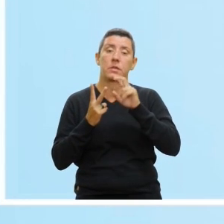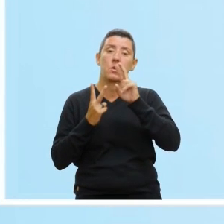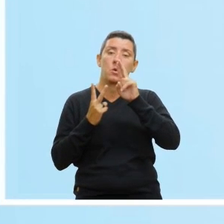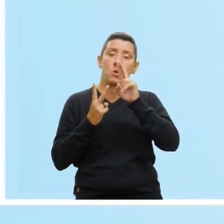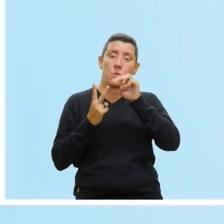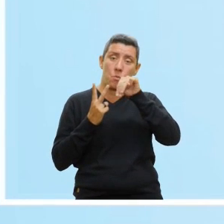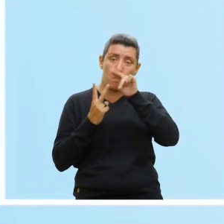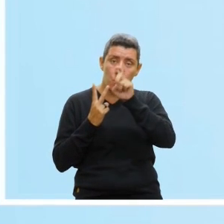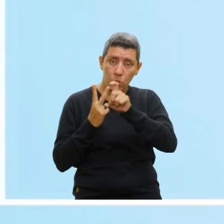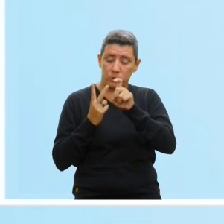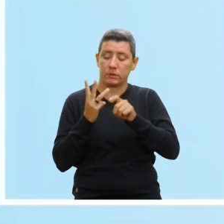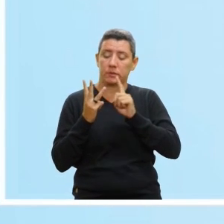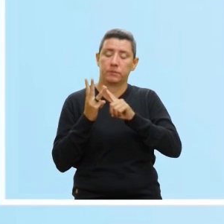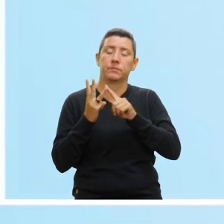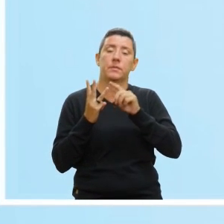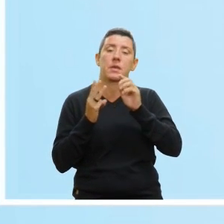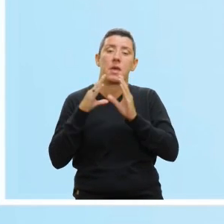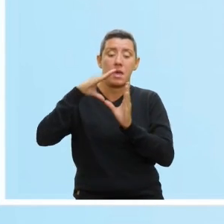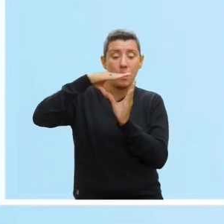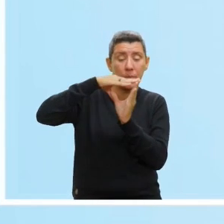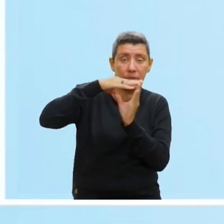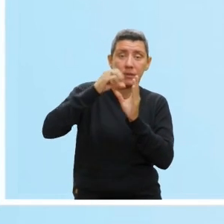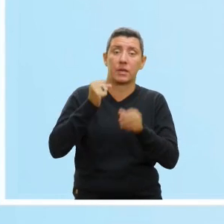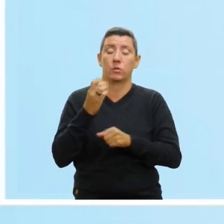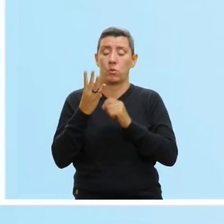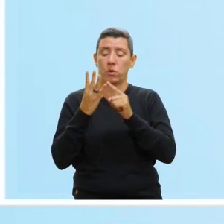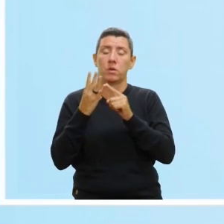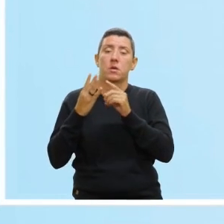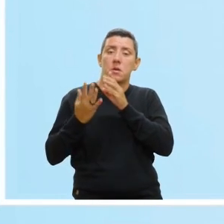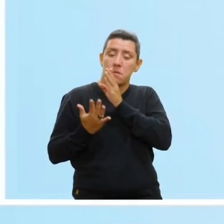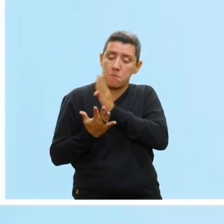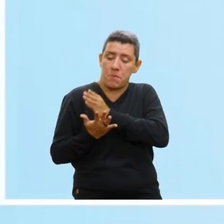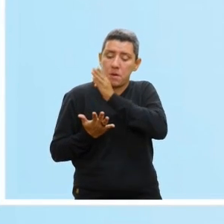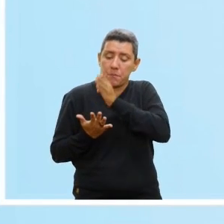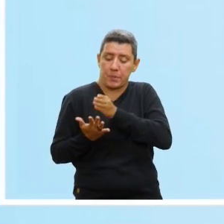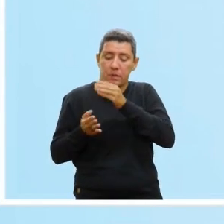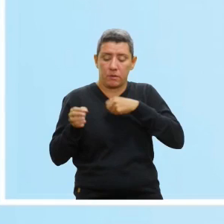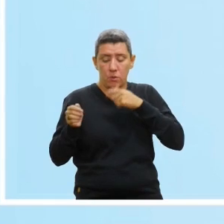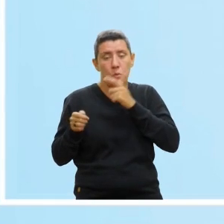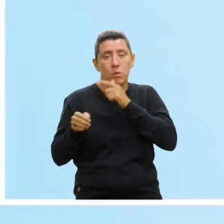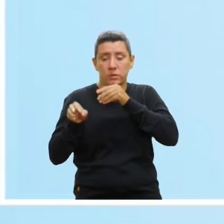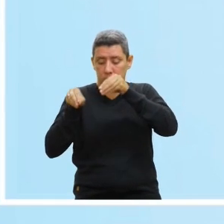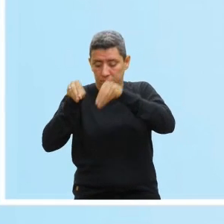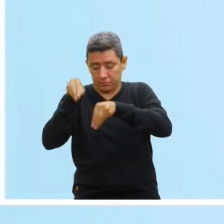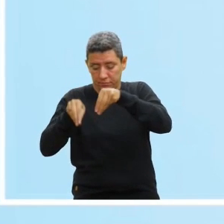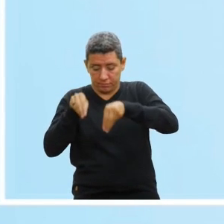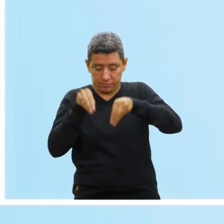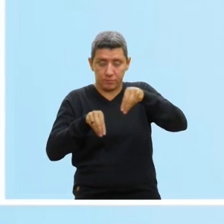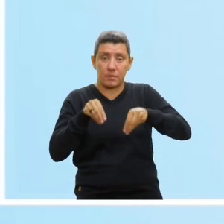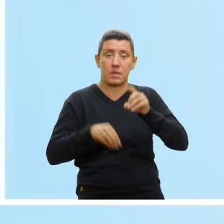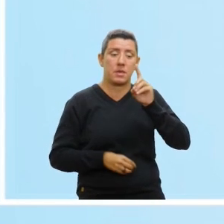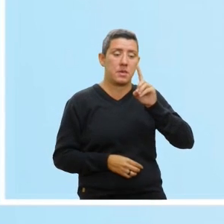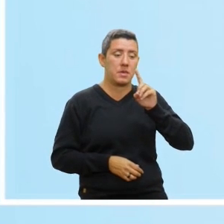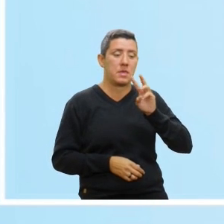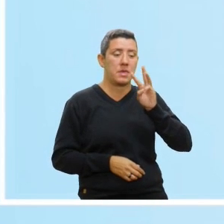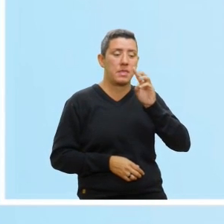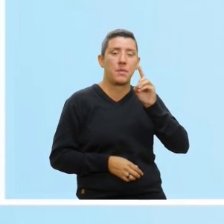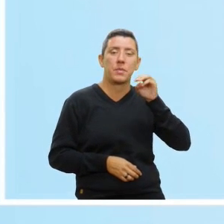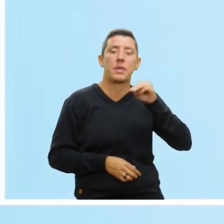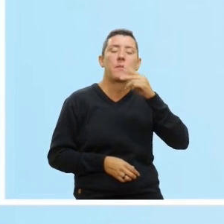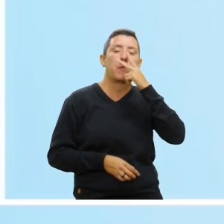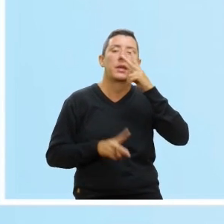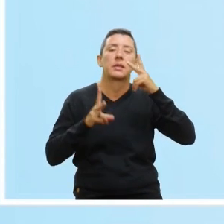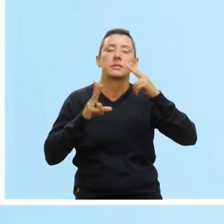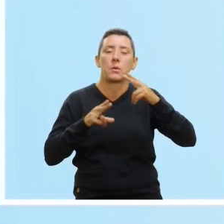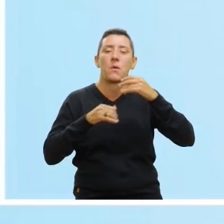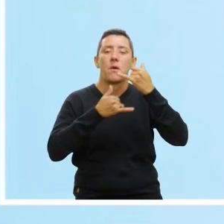tem uma outra placa que é o amplificador. Então dessa forma, a gente costuma brincar, né, que o DWDM ele é um Lego, porque cada